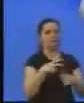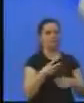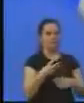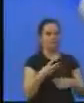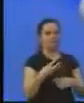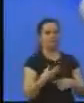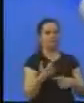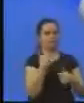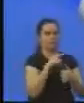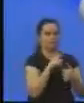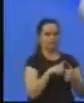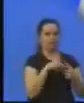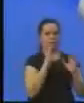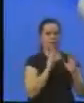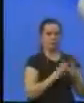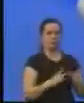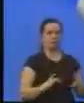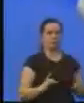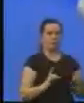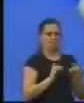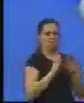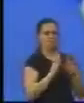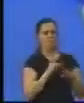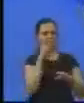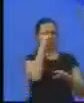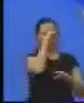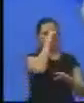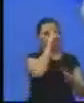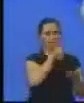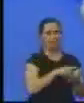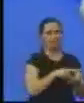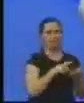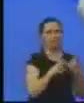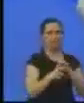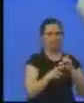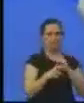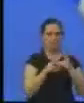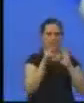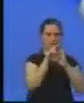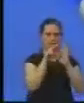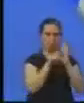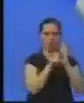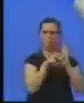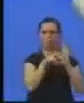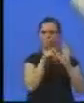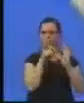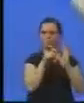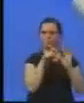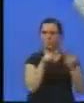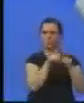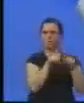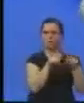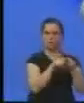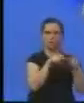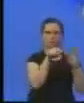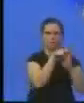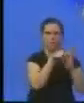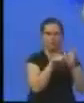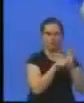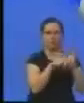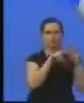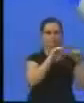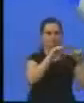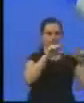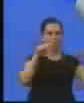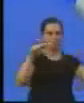u. Está feita a nossa derivada. Então, lembre-se sempre que existe uma regra para o x e uma regra para a expressão